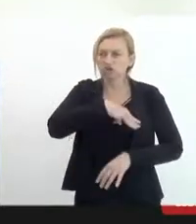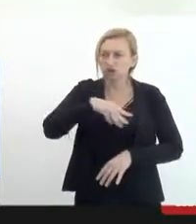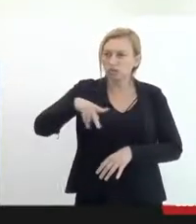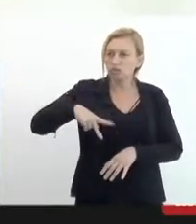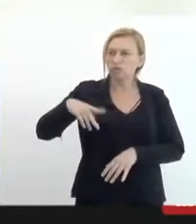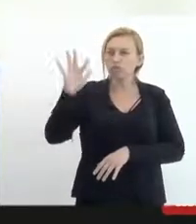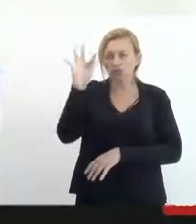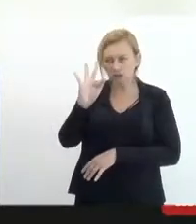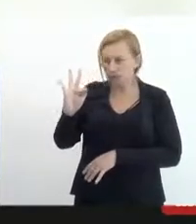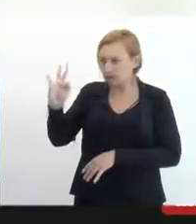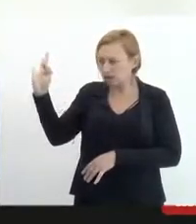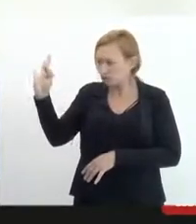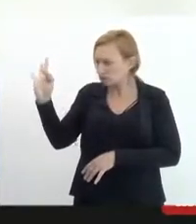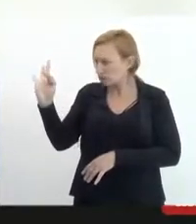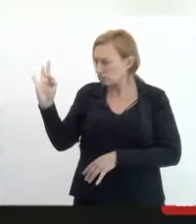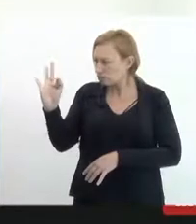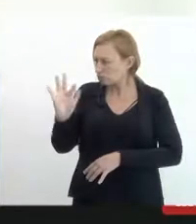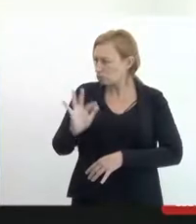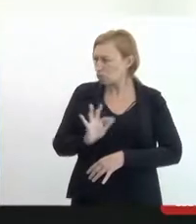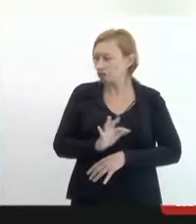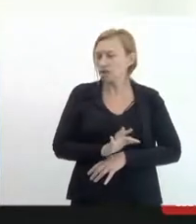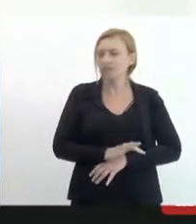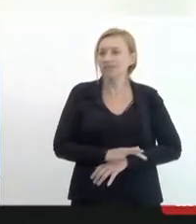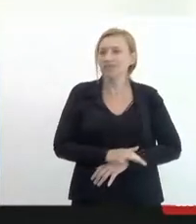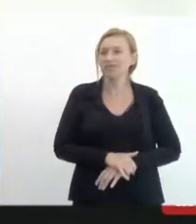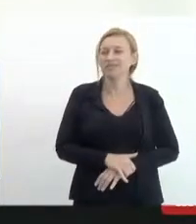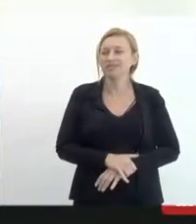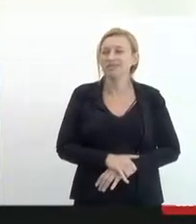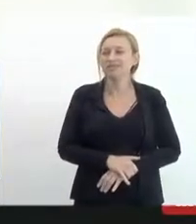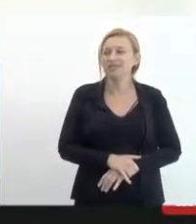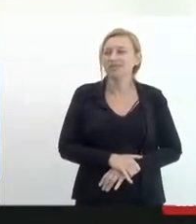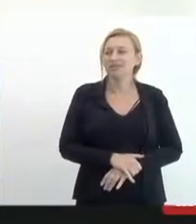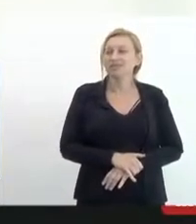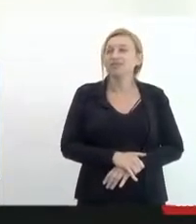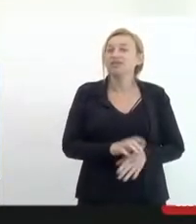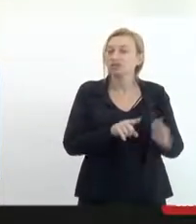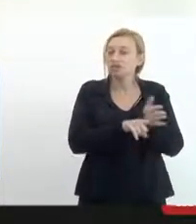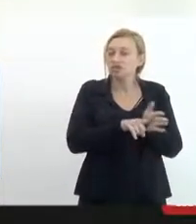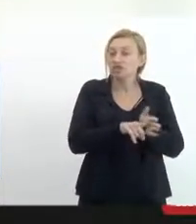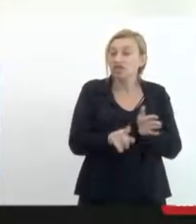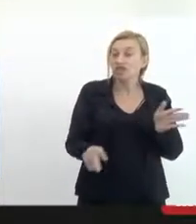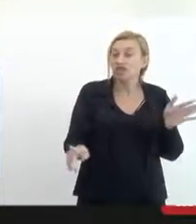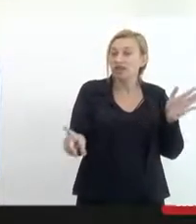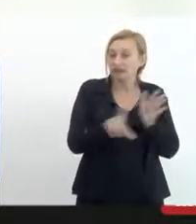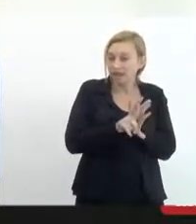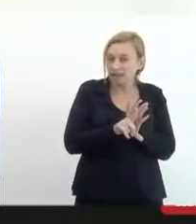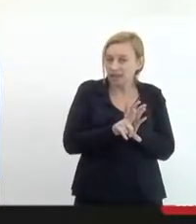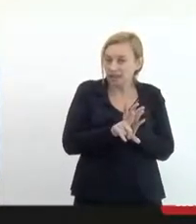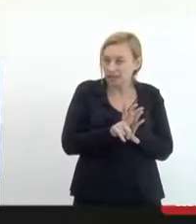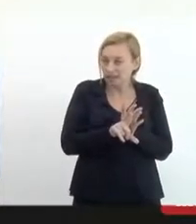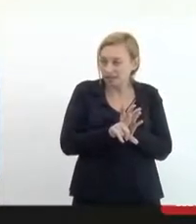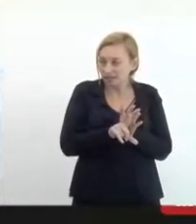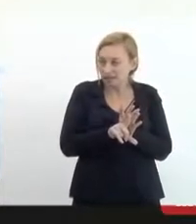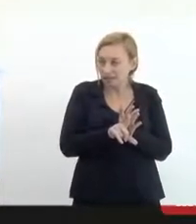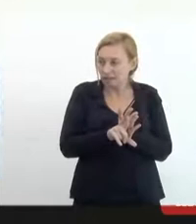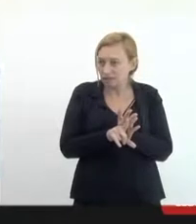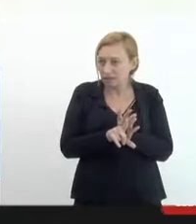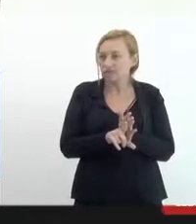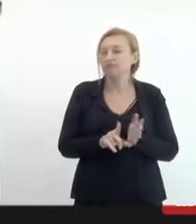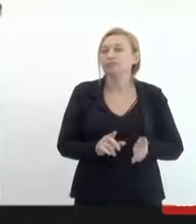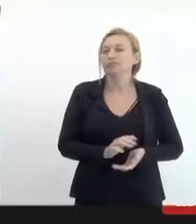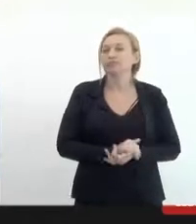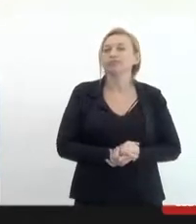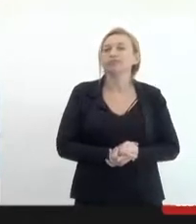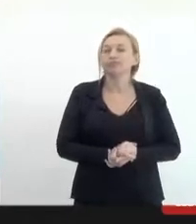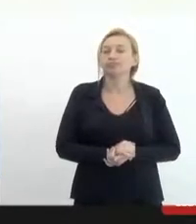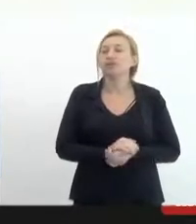Público Federal, né, que são os fiscais da lei ao nível do Estado